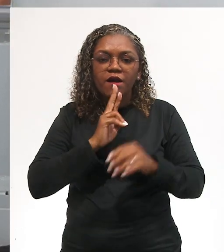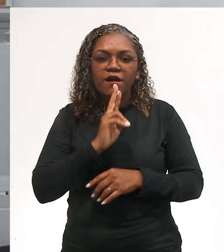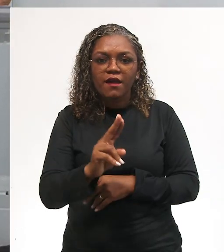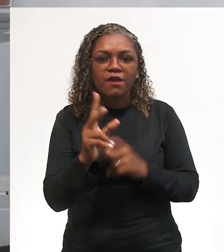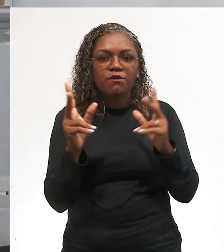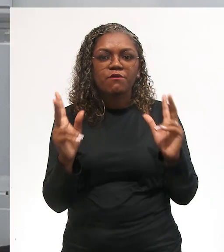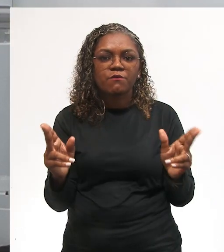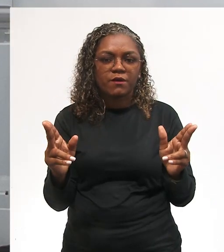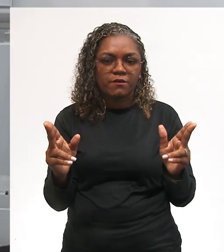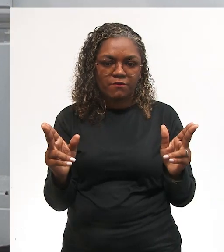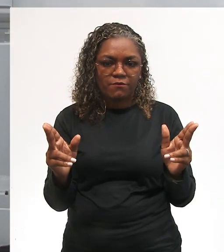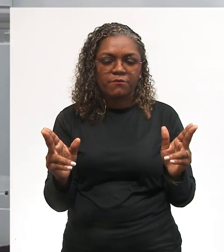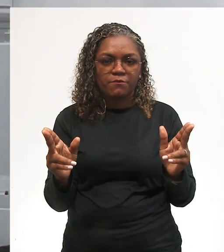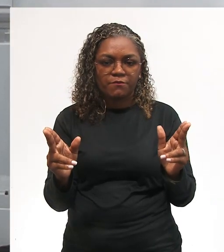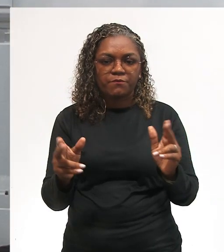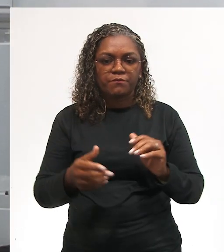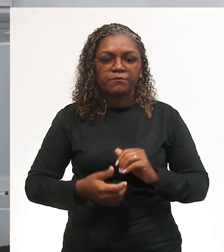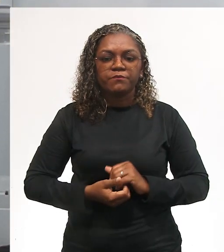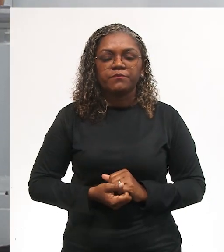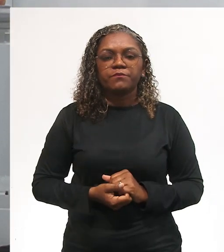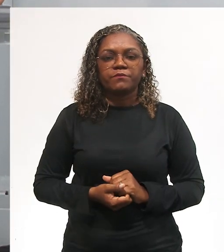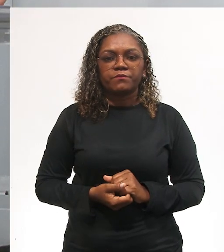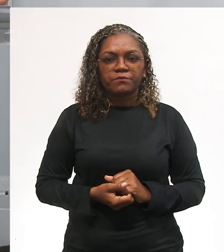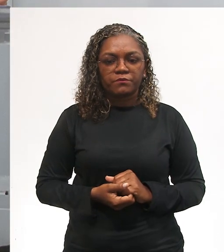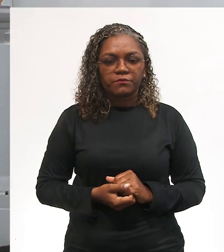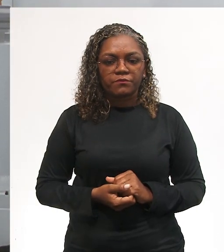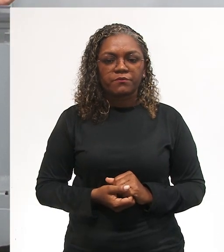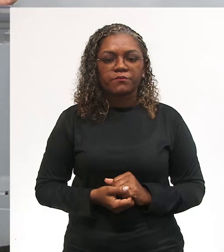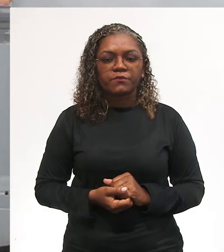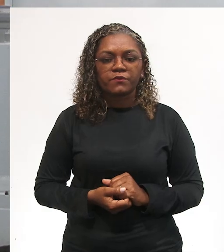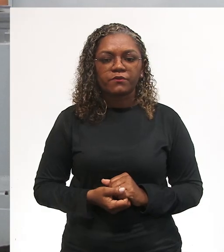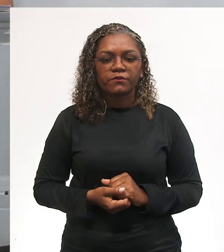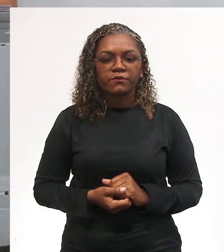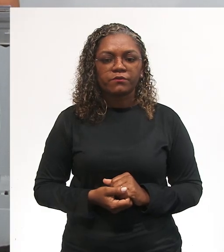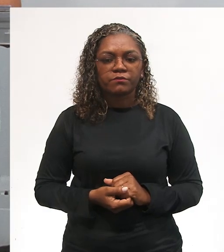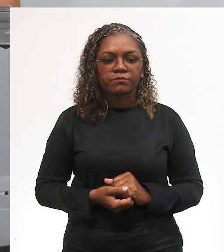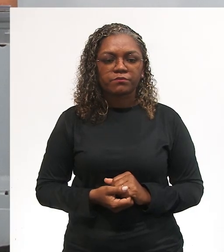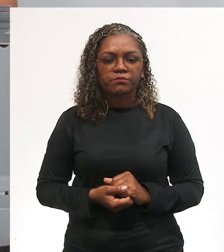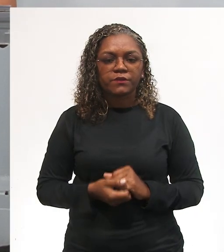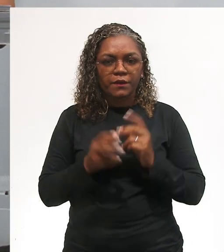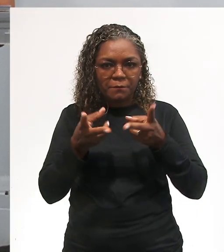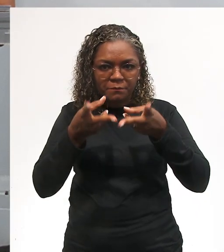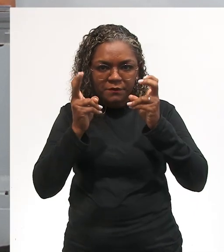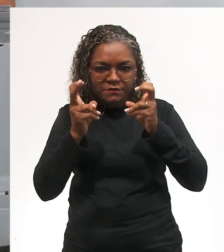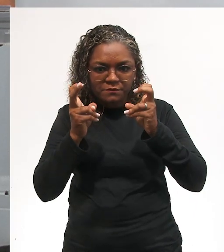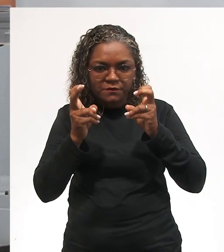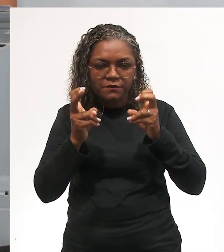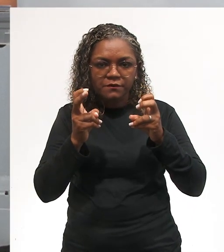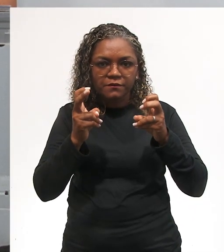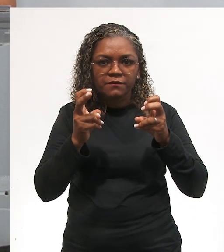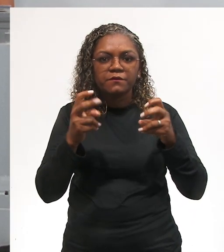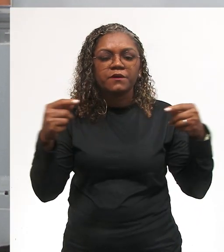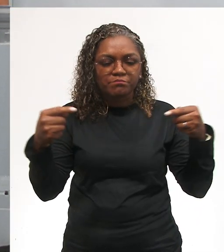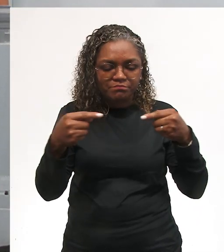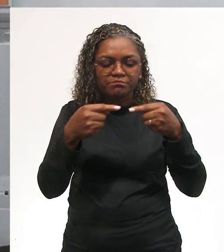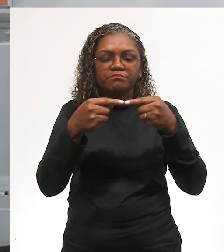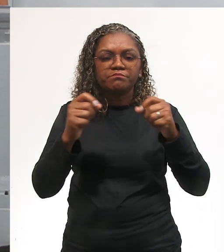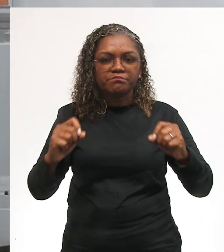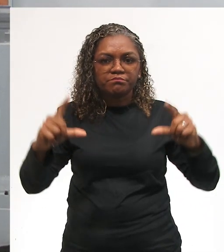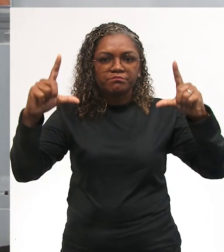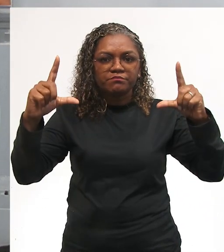do denominador da primeira razão multiplicado pelo numerador da segunda razão. Assim, verificando que essas 2 razões são